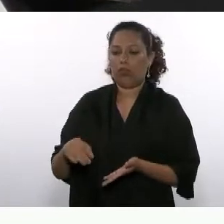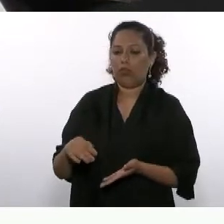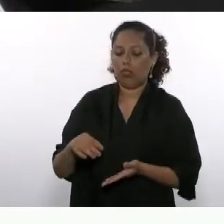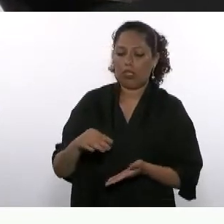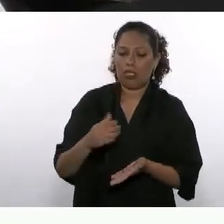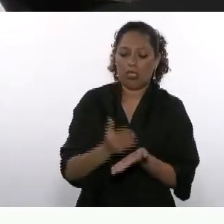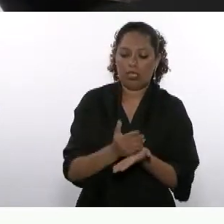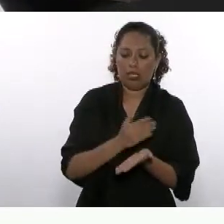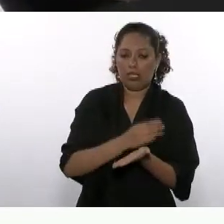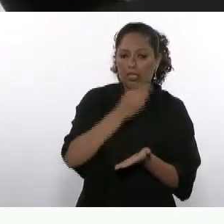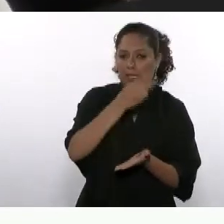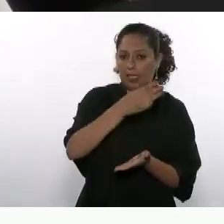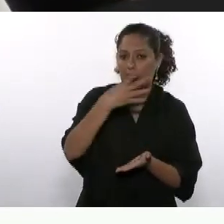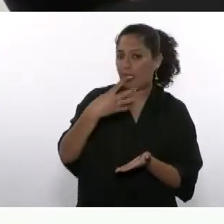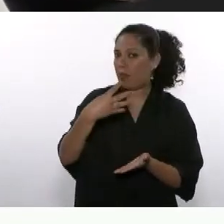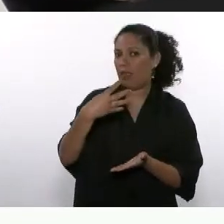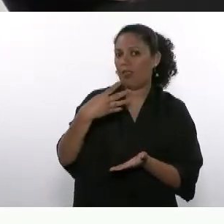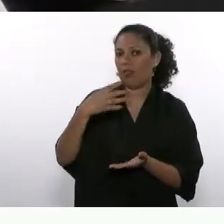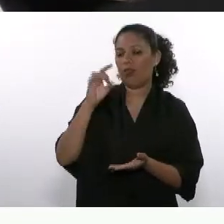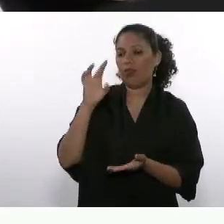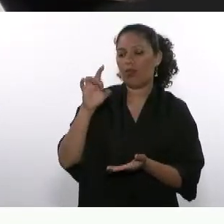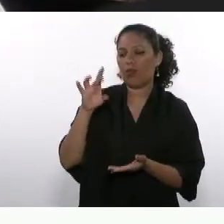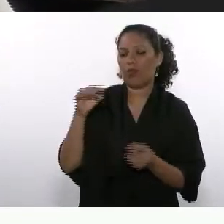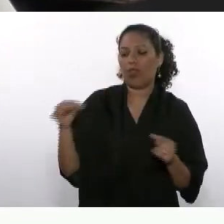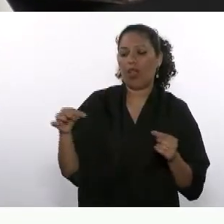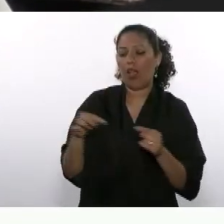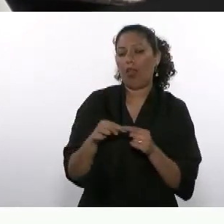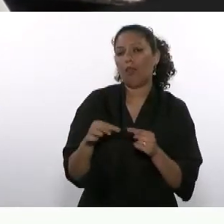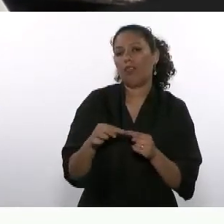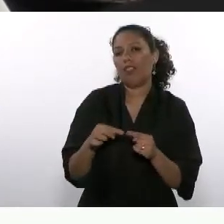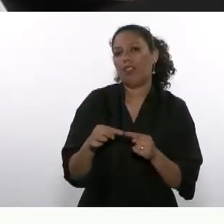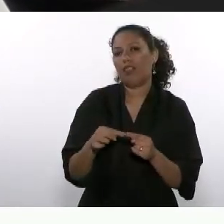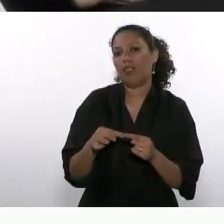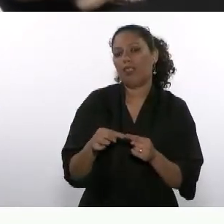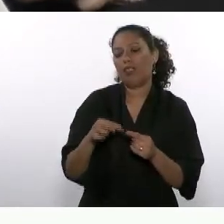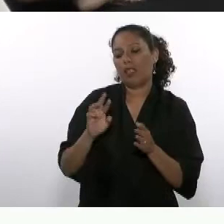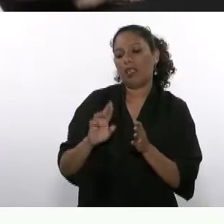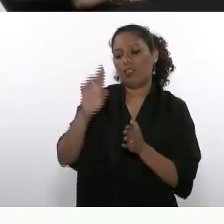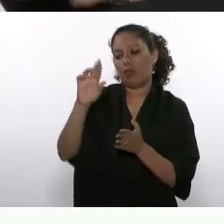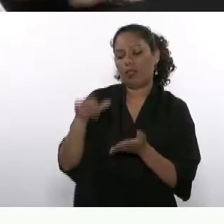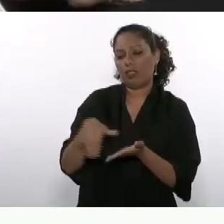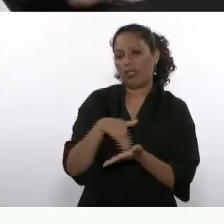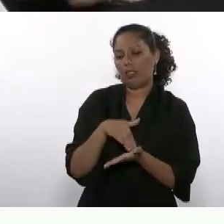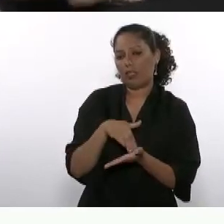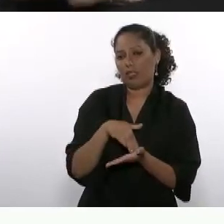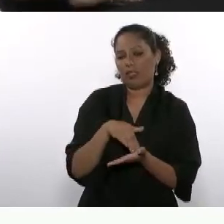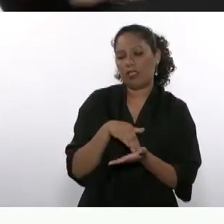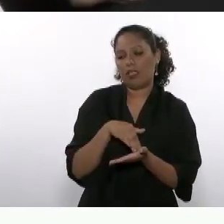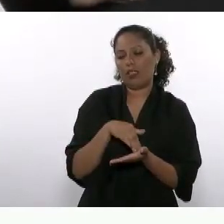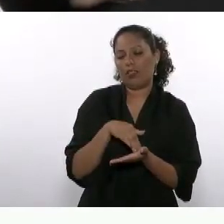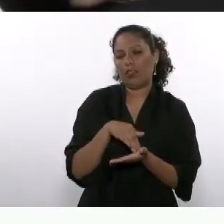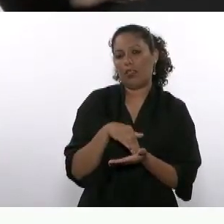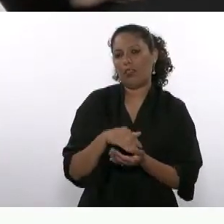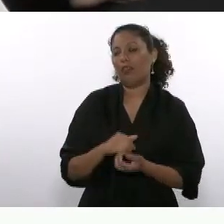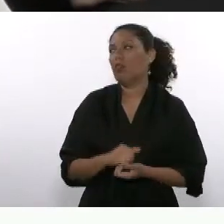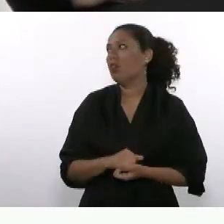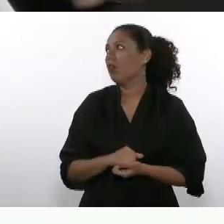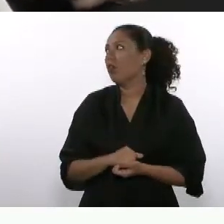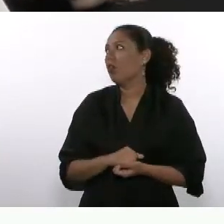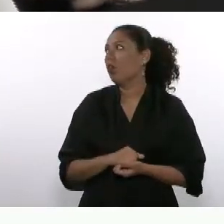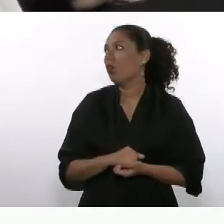34 milhões apenas que estão sob Responsabilidade, gestão da Secretaria. da Setur. Sim.